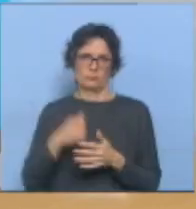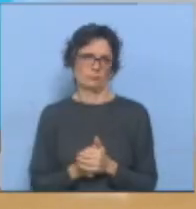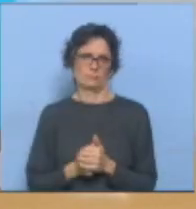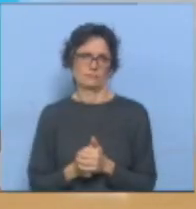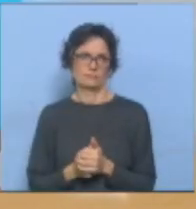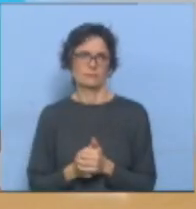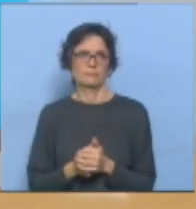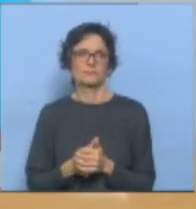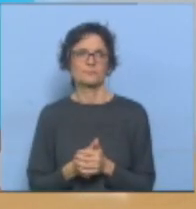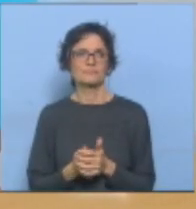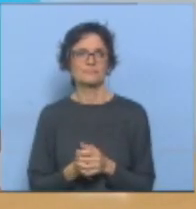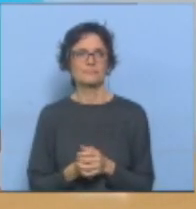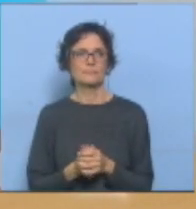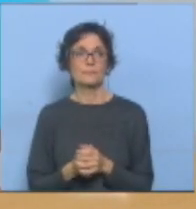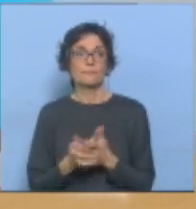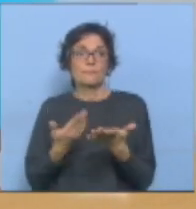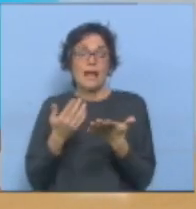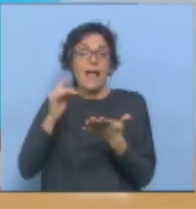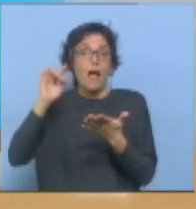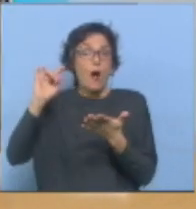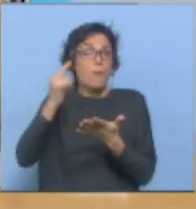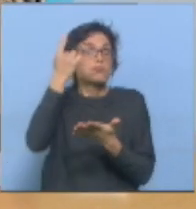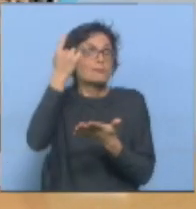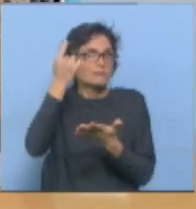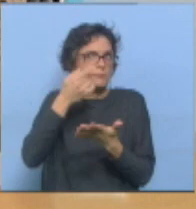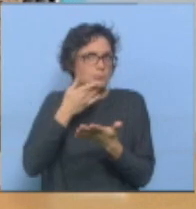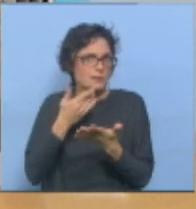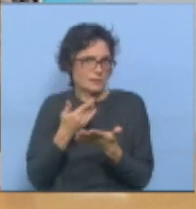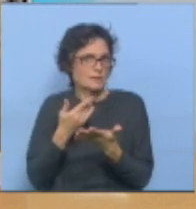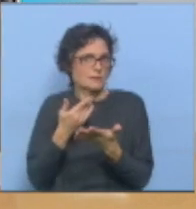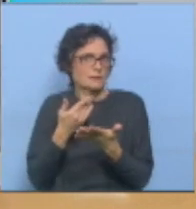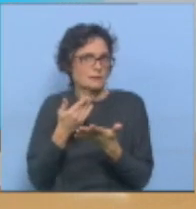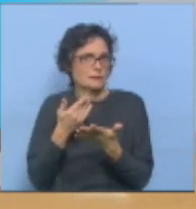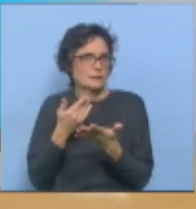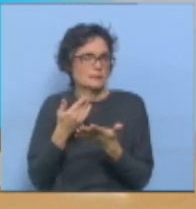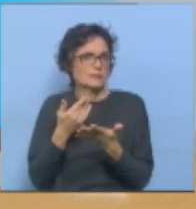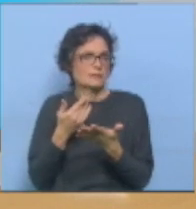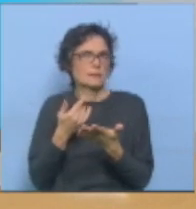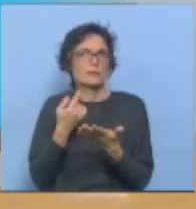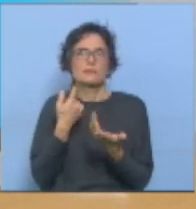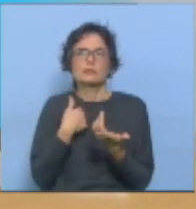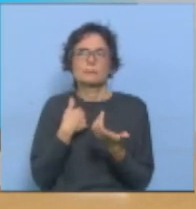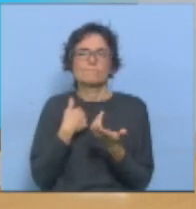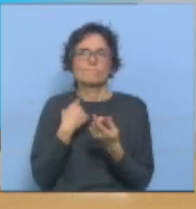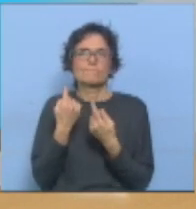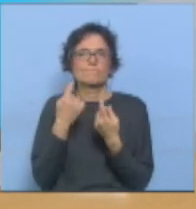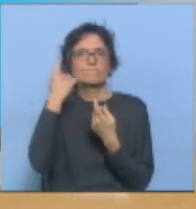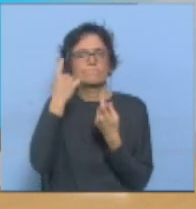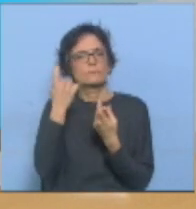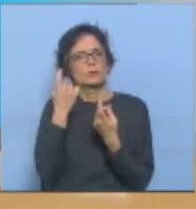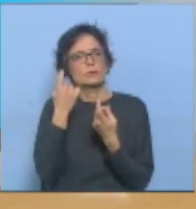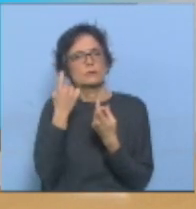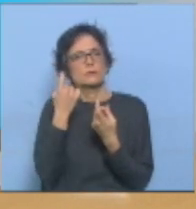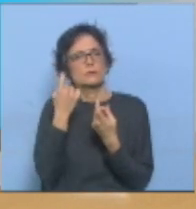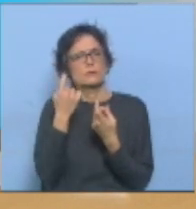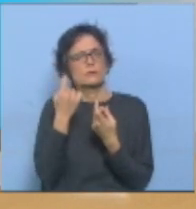isso? Sim. Eu diria, estava a pensar. Se um doente pedisse isso, a gente tinha, mas porquê é que tem que reformular a